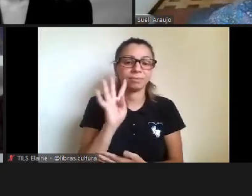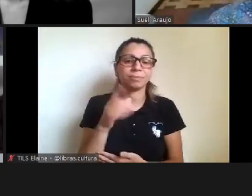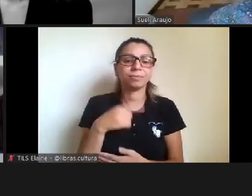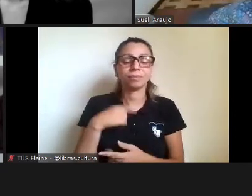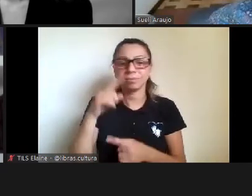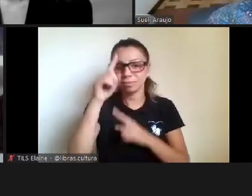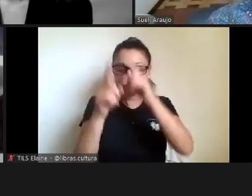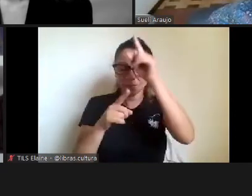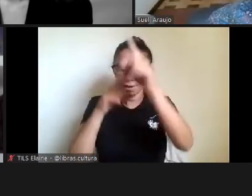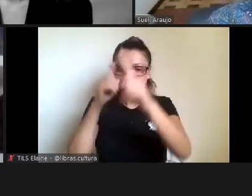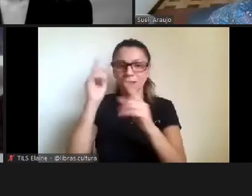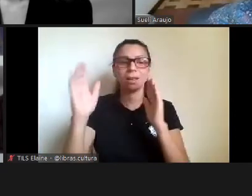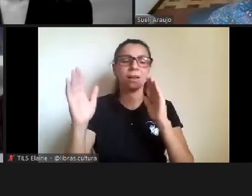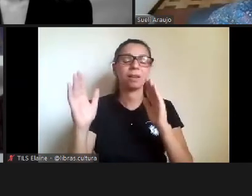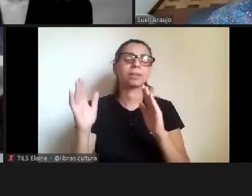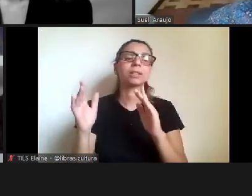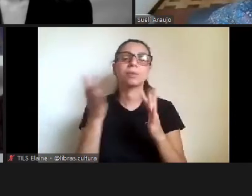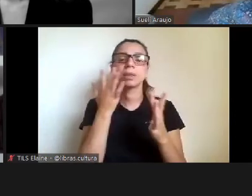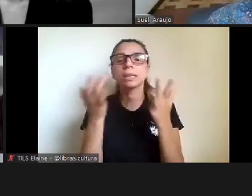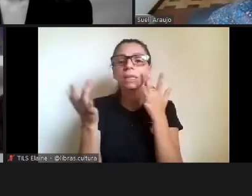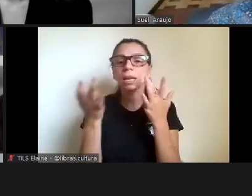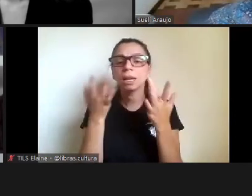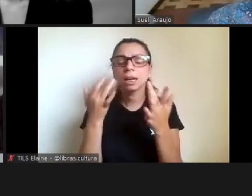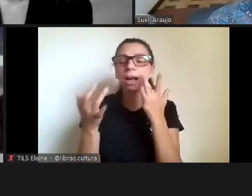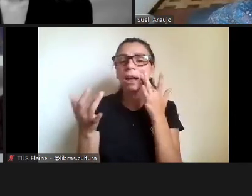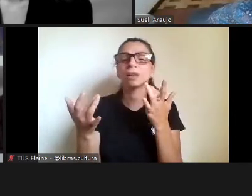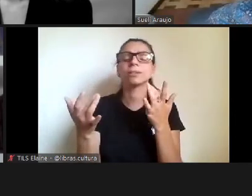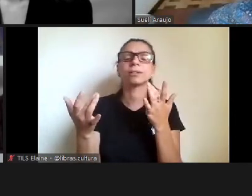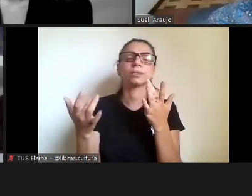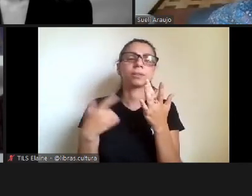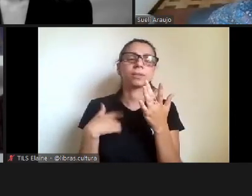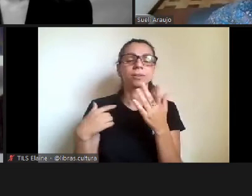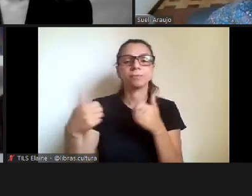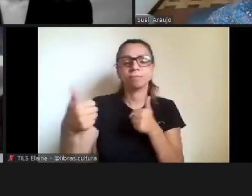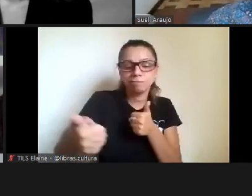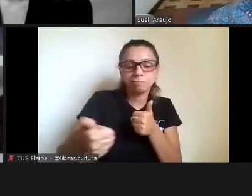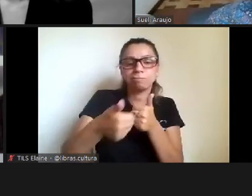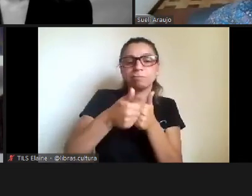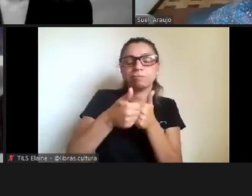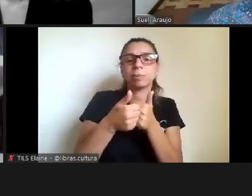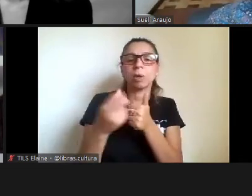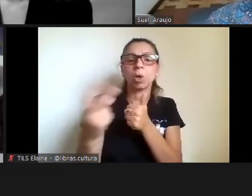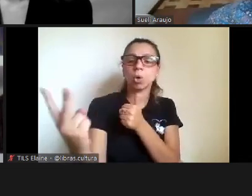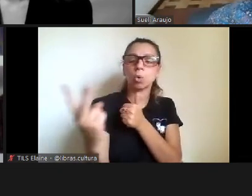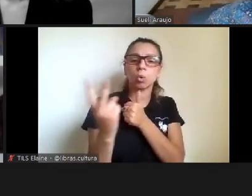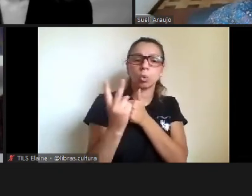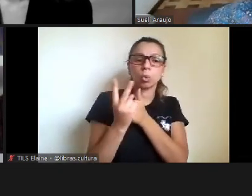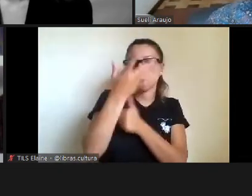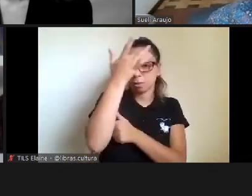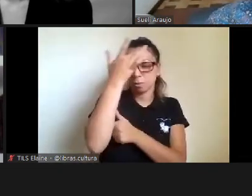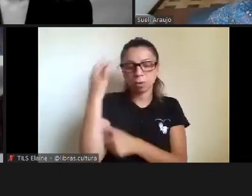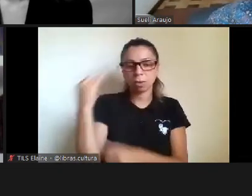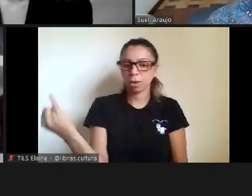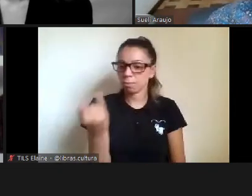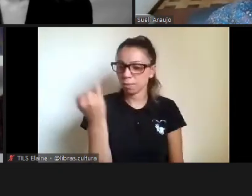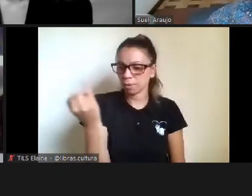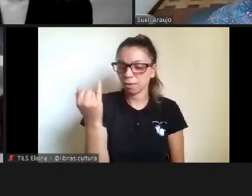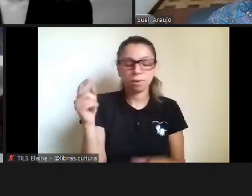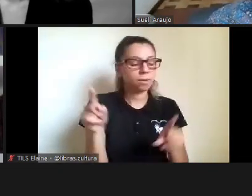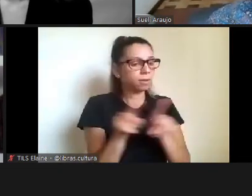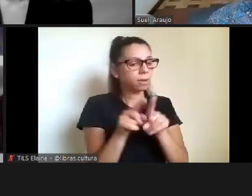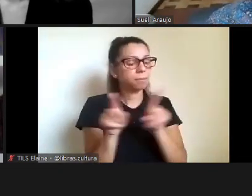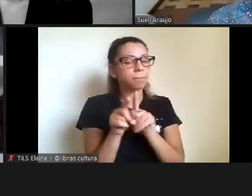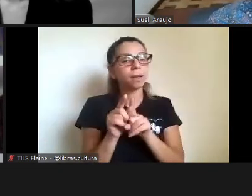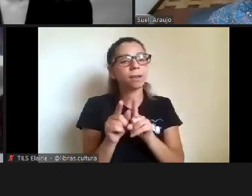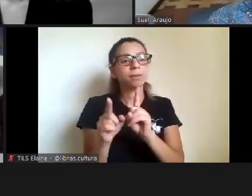dessa cena é que ela me trouxe para perto de duas pessoas que são muito importantes para mim e que eu também tinha me afastado